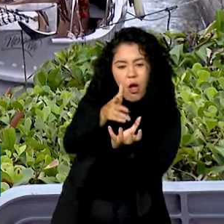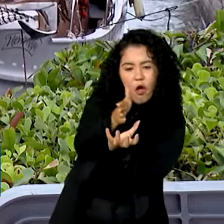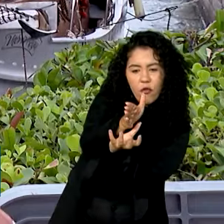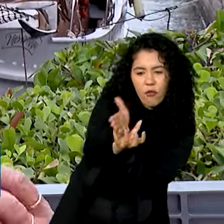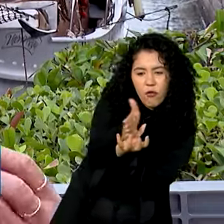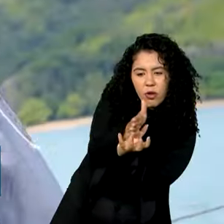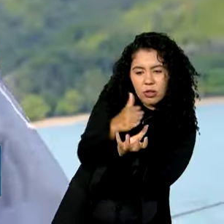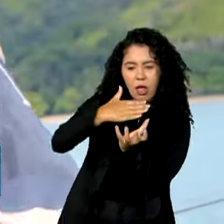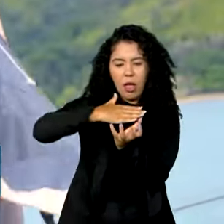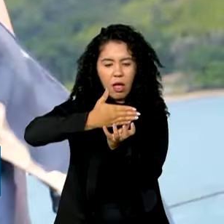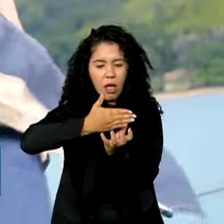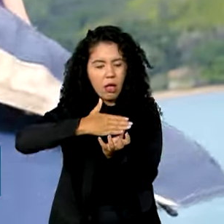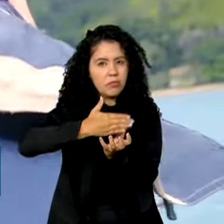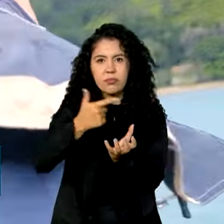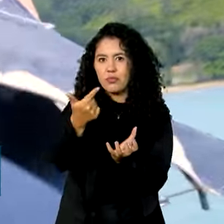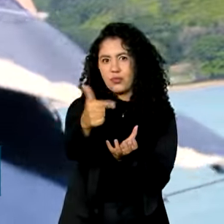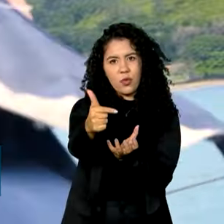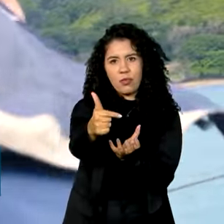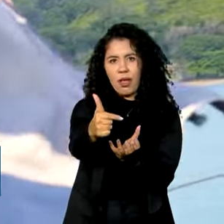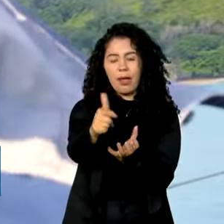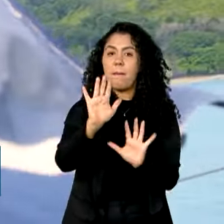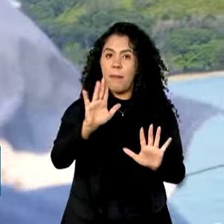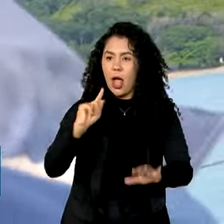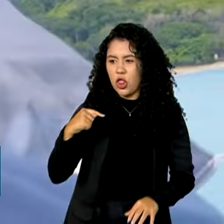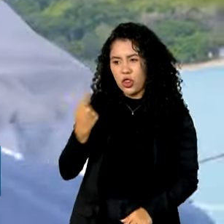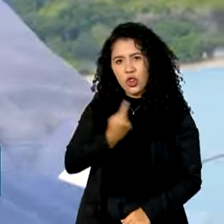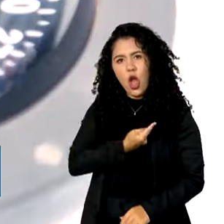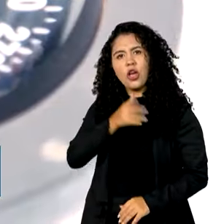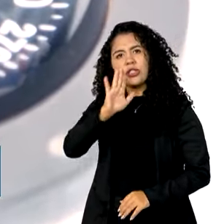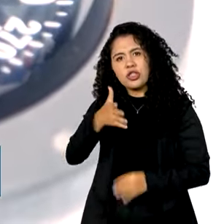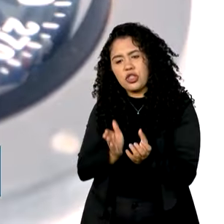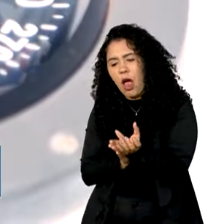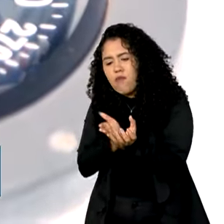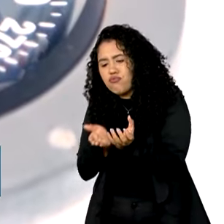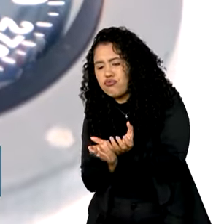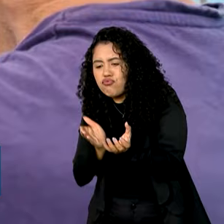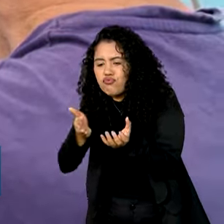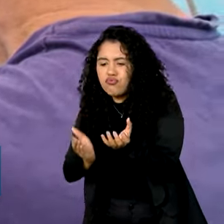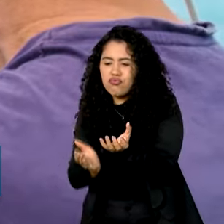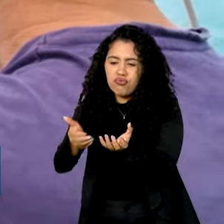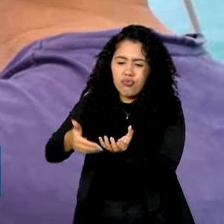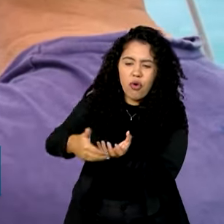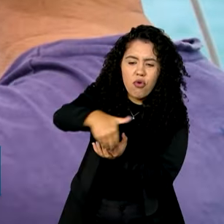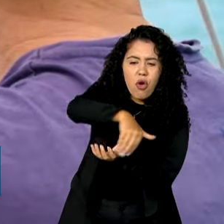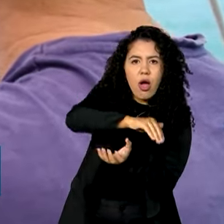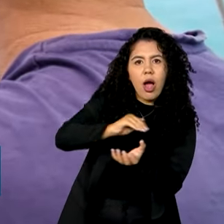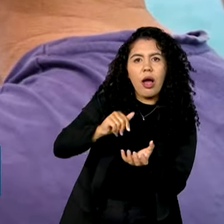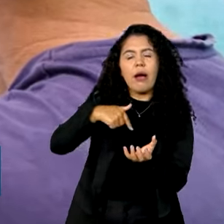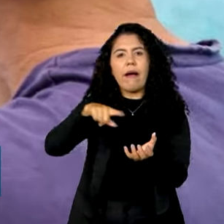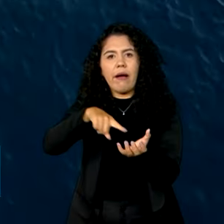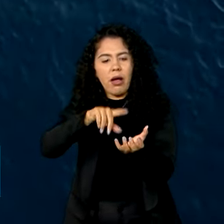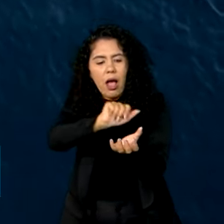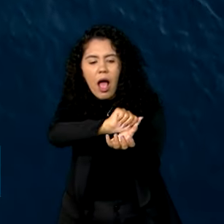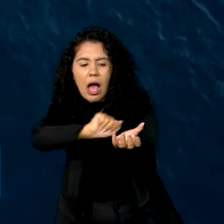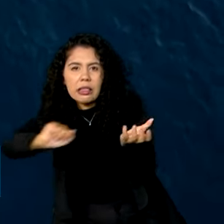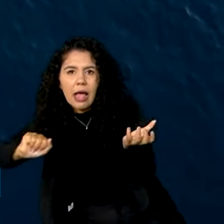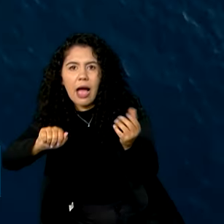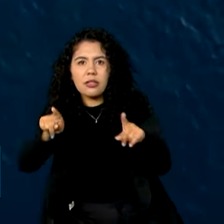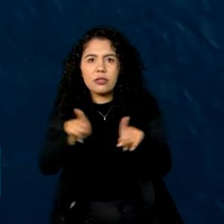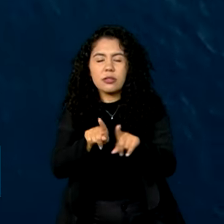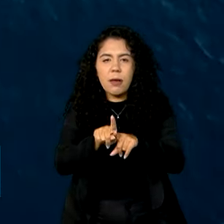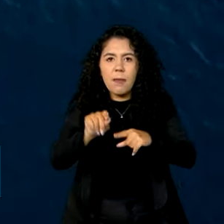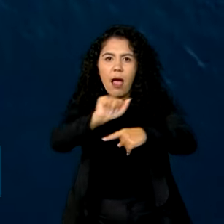né? Mas nós, da família, que já navegamos vários oceanos, o Índico, o Pacífico, o Antártico, né? E o